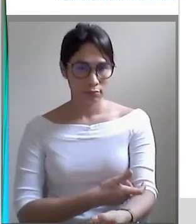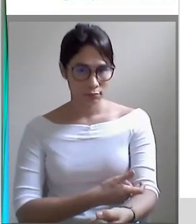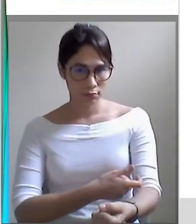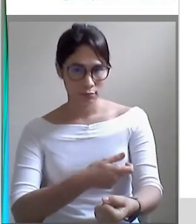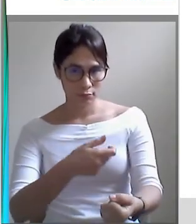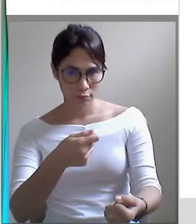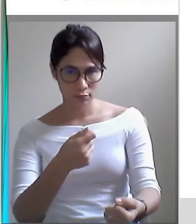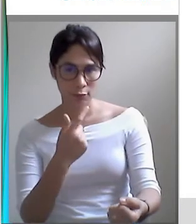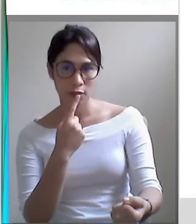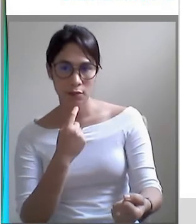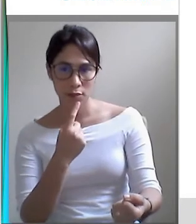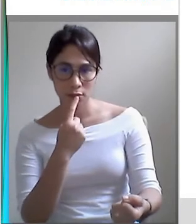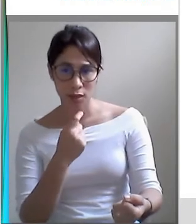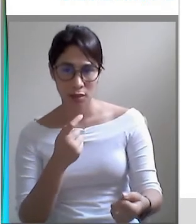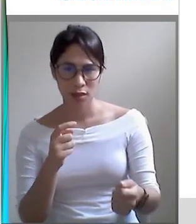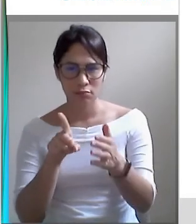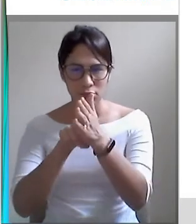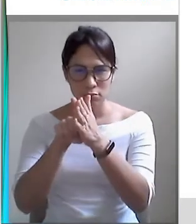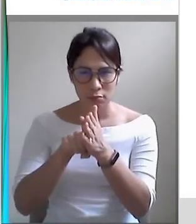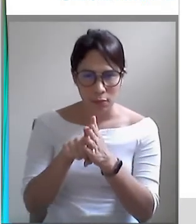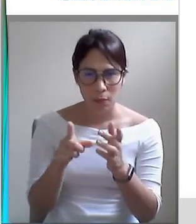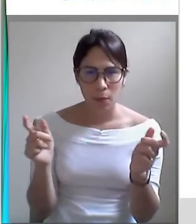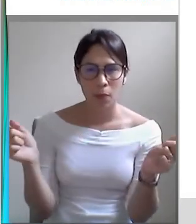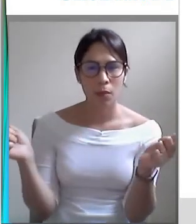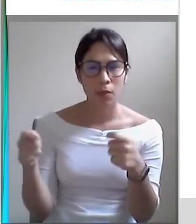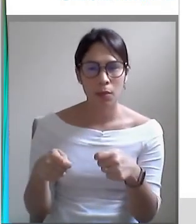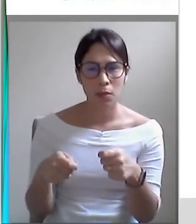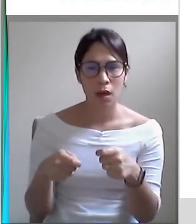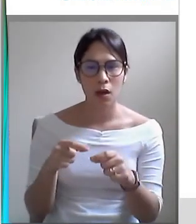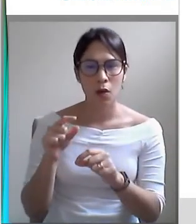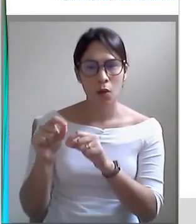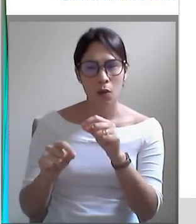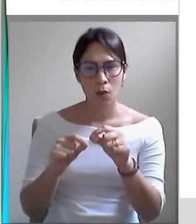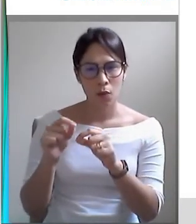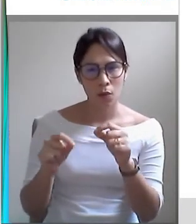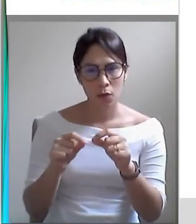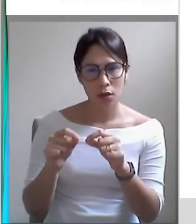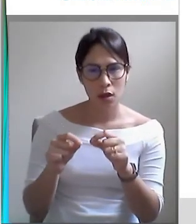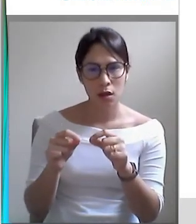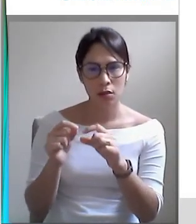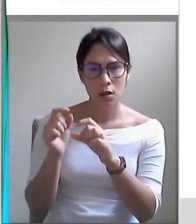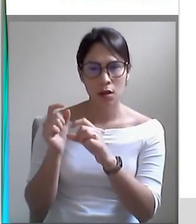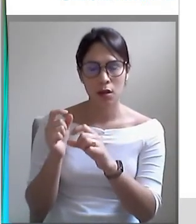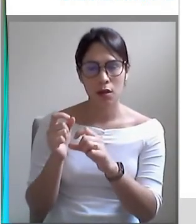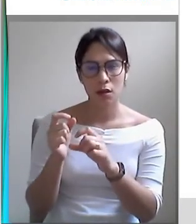Através da coleta de sangue, é possível estabelecer-se exames como o hemograma,